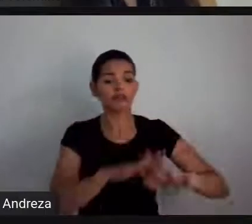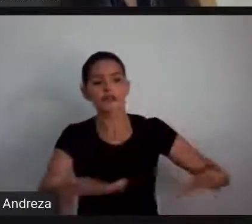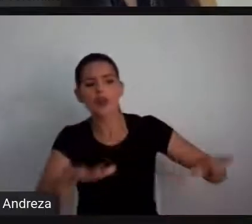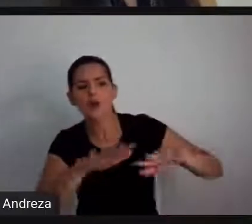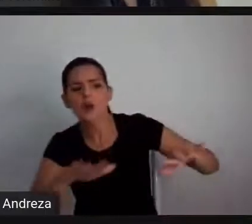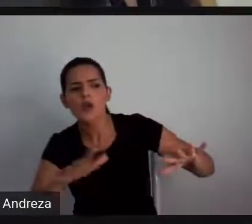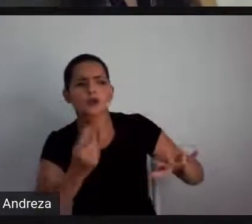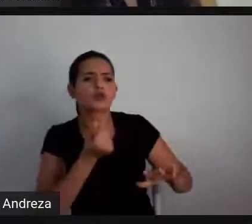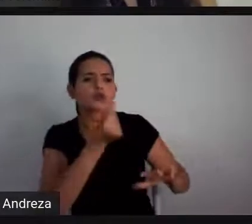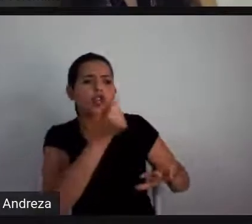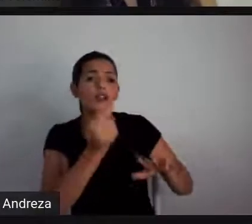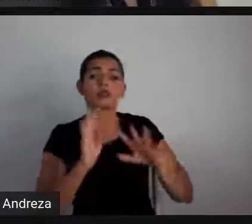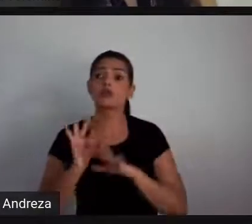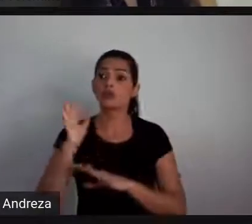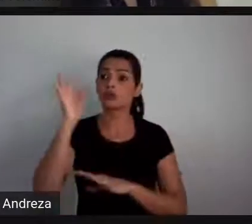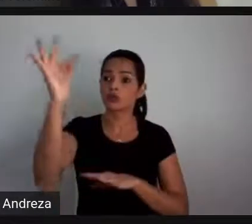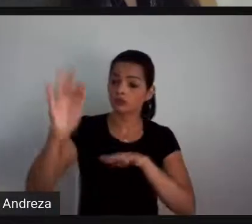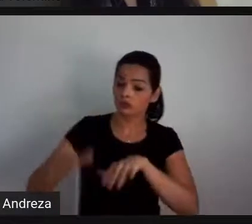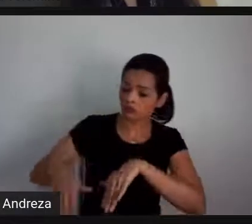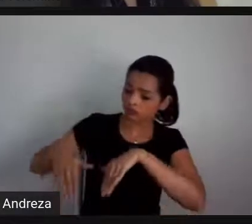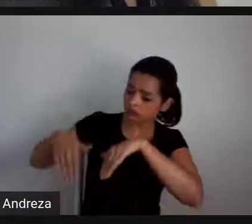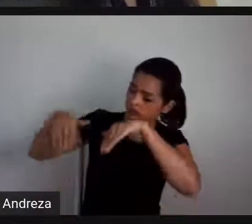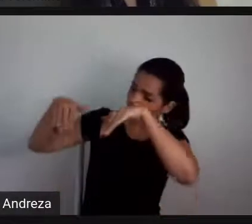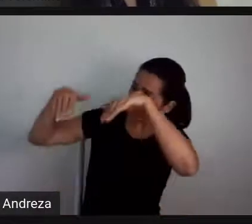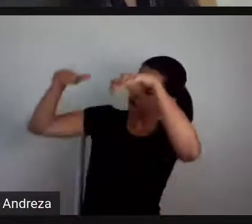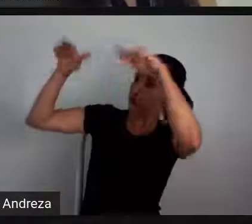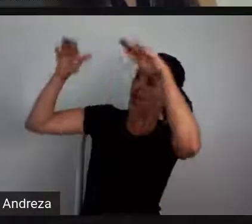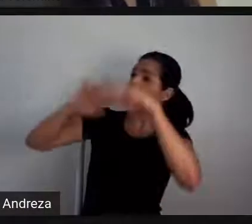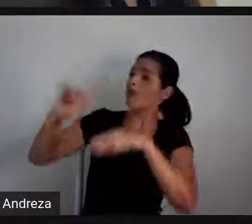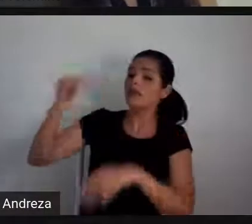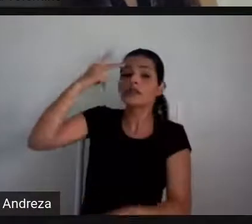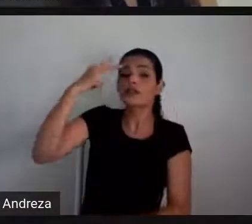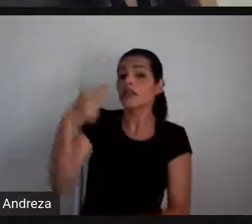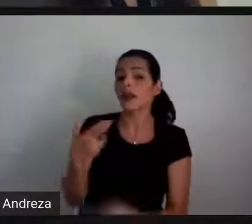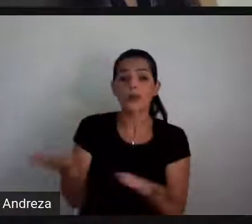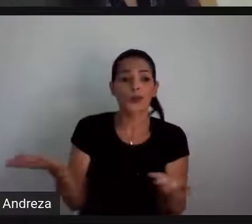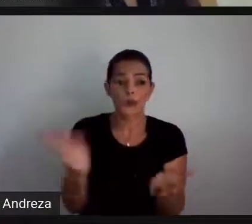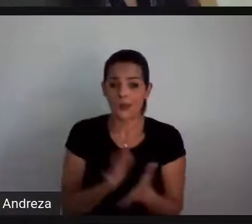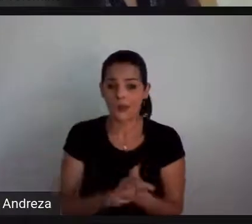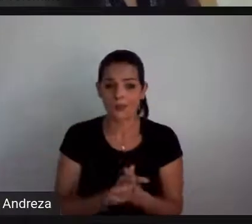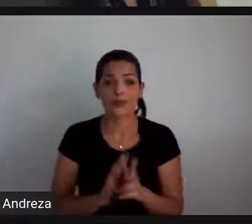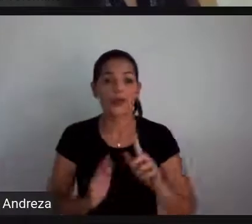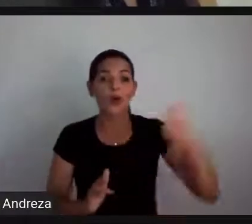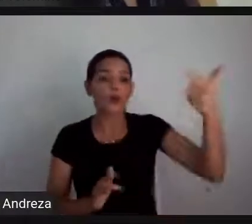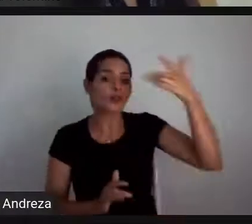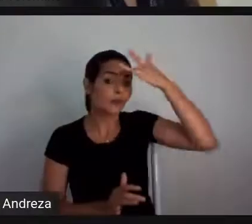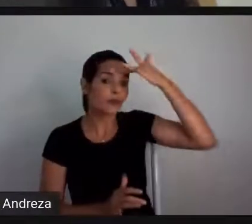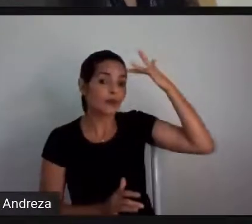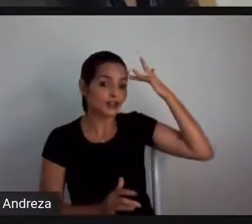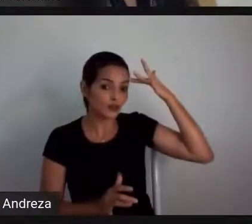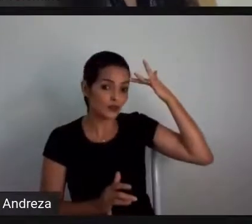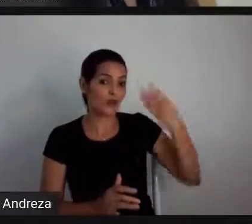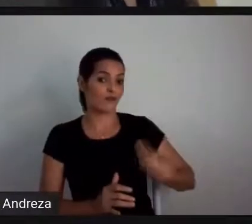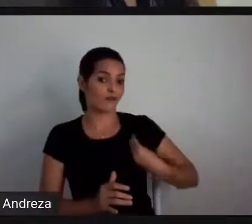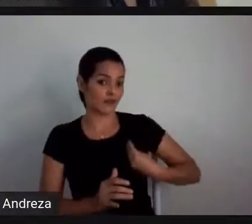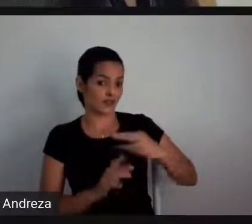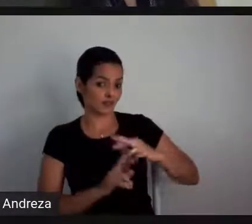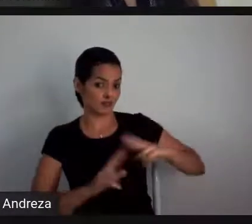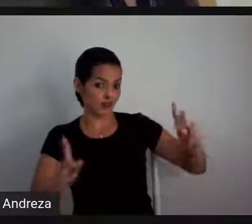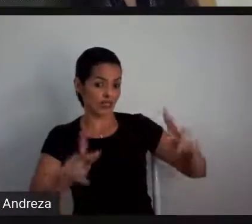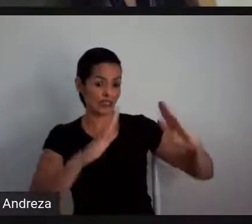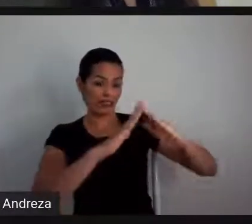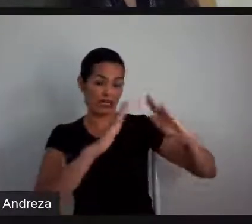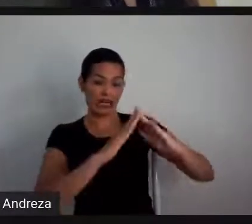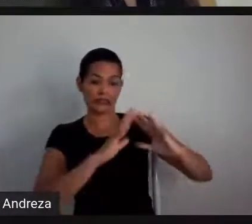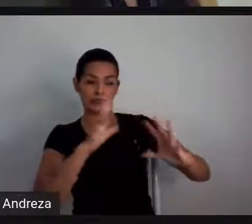toda vez que eu for lidar com o dinheiro, é mais natural para mim, né? Para uma outra pessoa que já teve um estresse maior, que foi criado com casas,